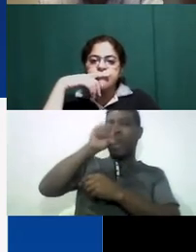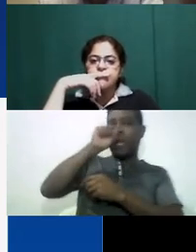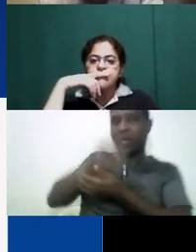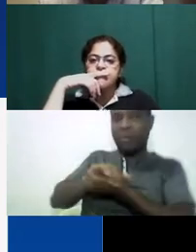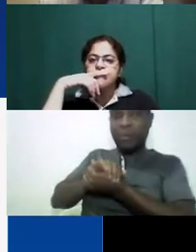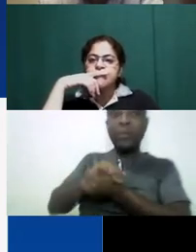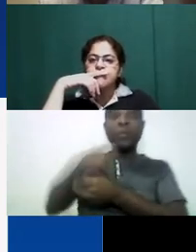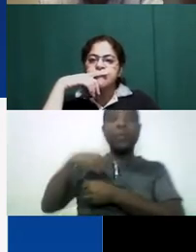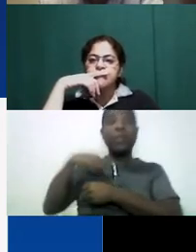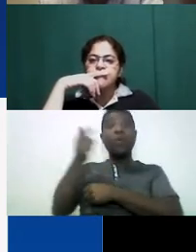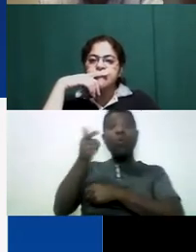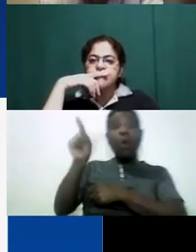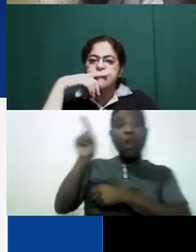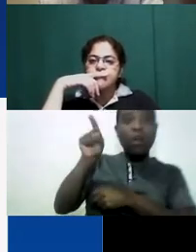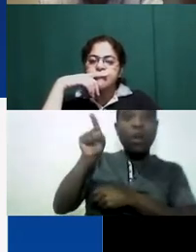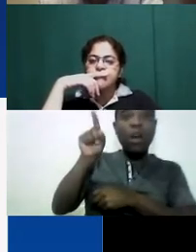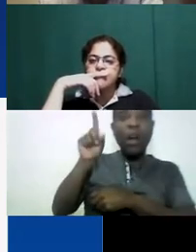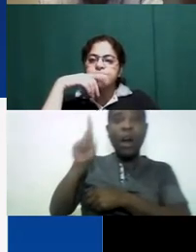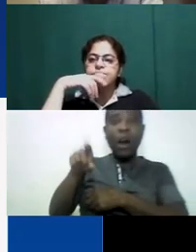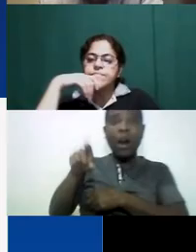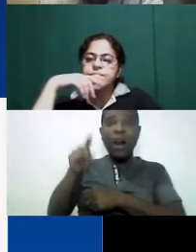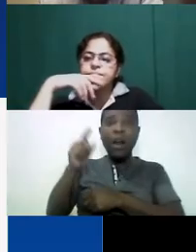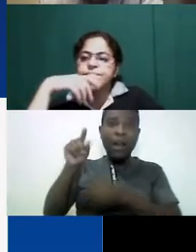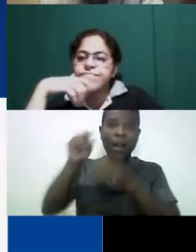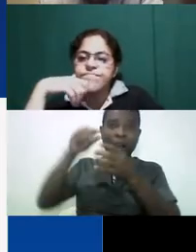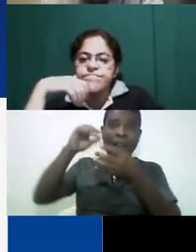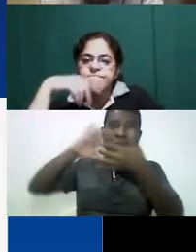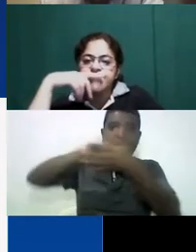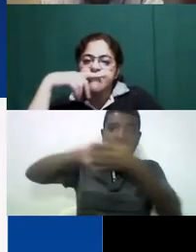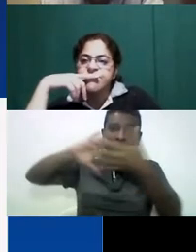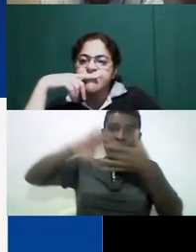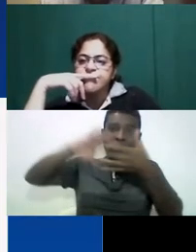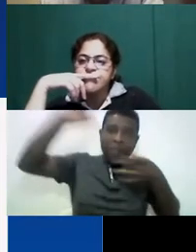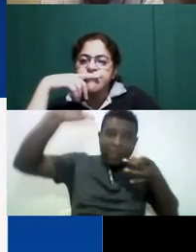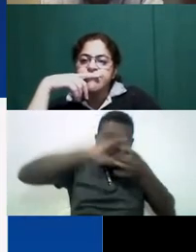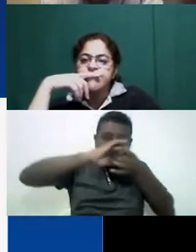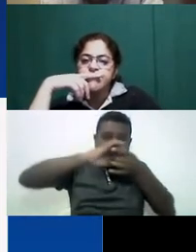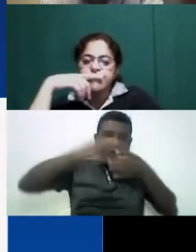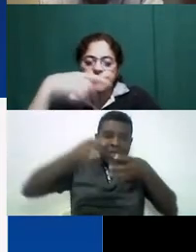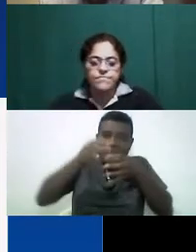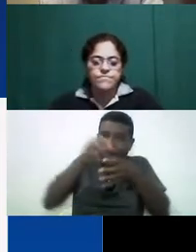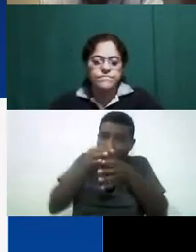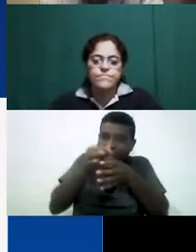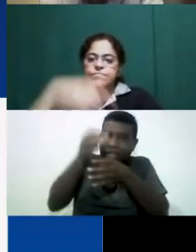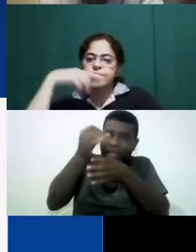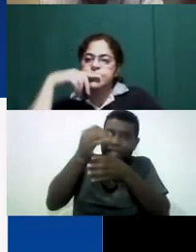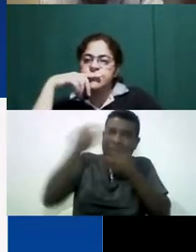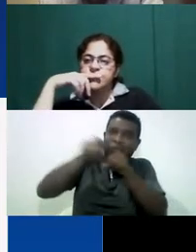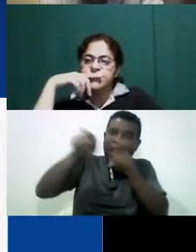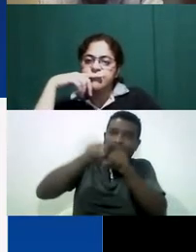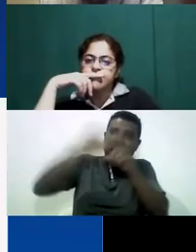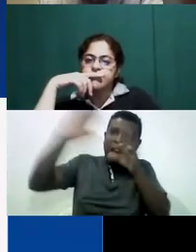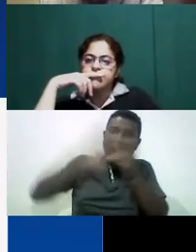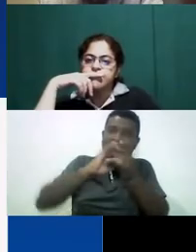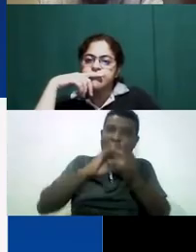pescoço, e tem o longo da cabeça. São músculos também flexores, tá? Aqui já tem os músculos flexores